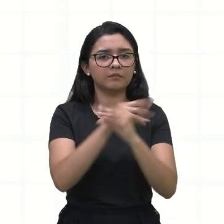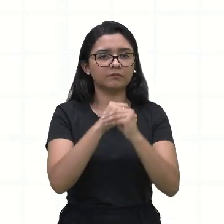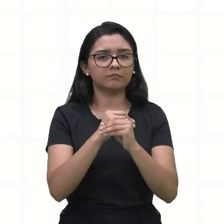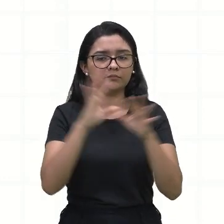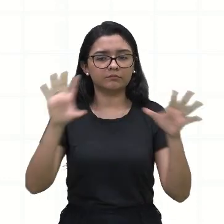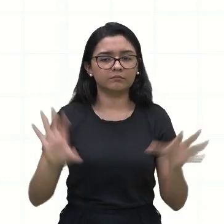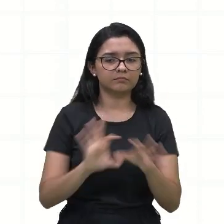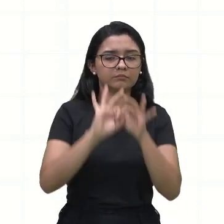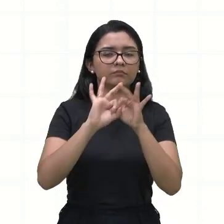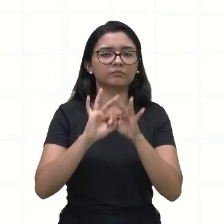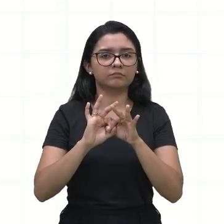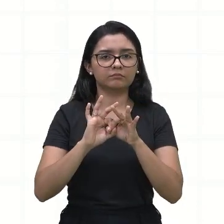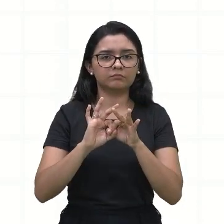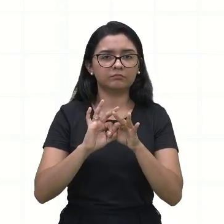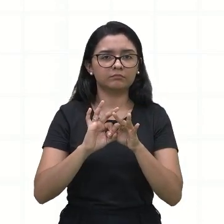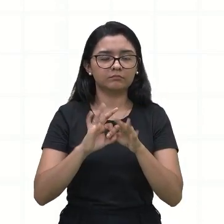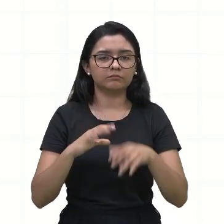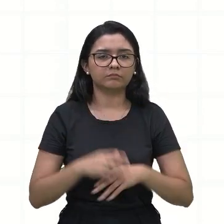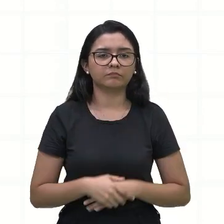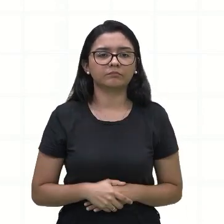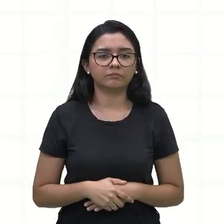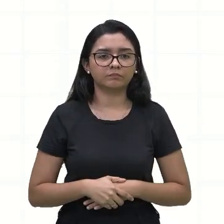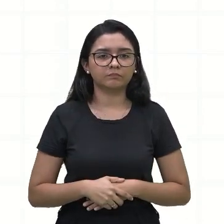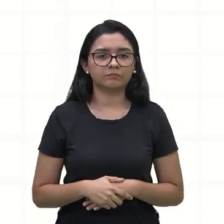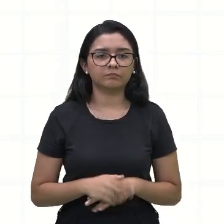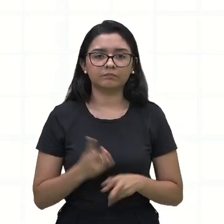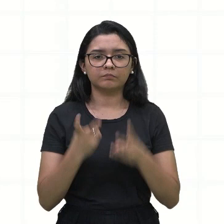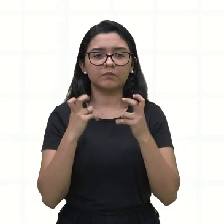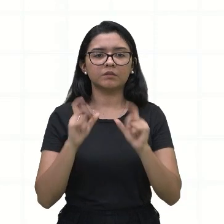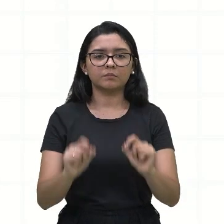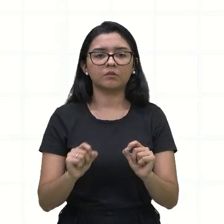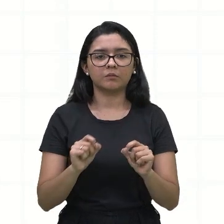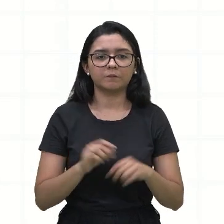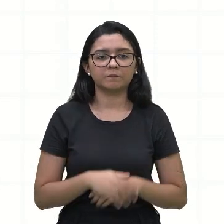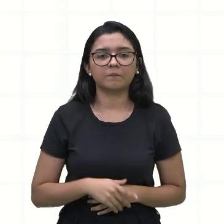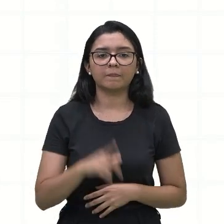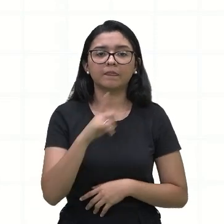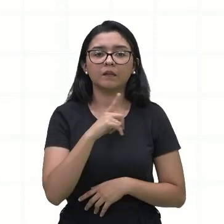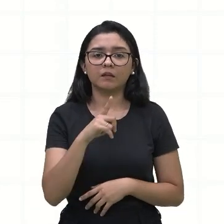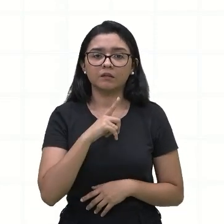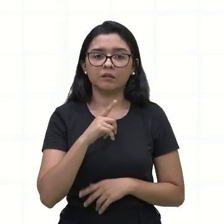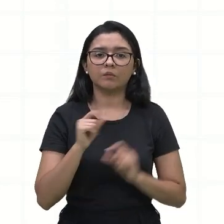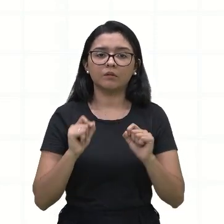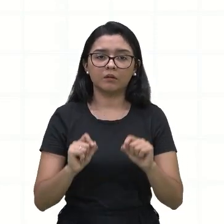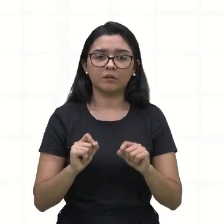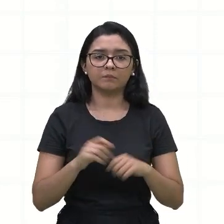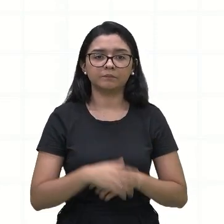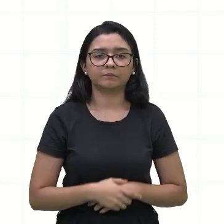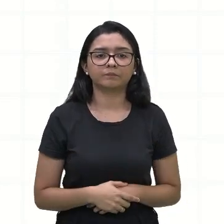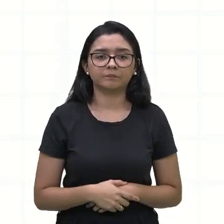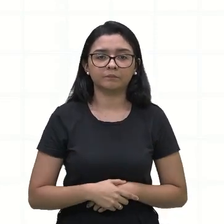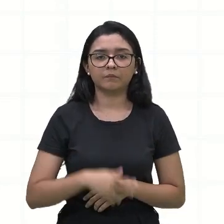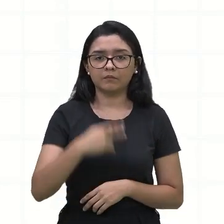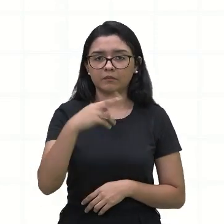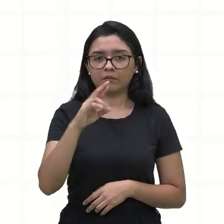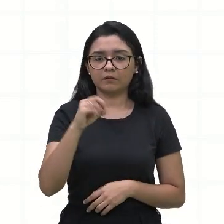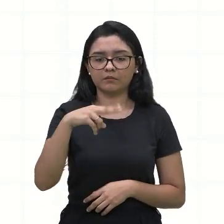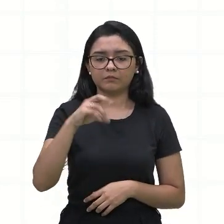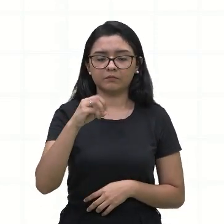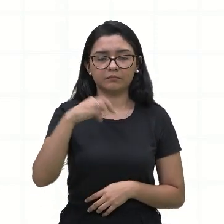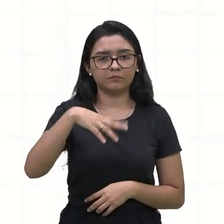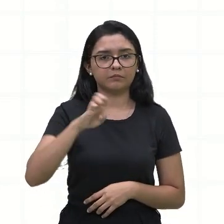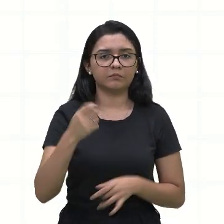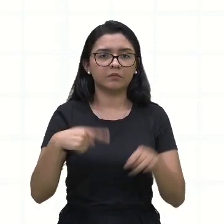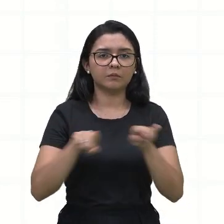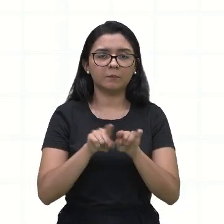forma indissolúvel. Olha só, notem aqui que temos pronomes também que eles vão harmonizar o texto, né, para